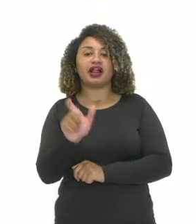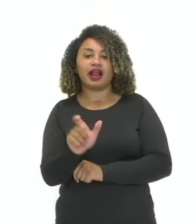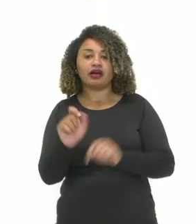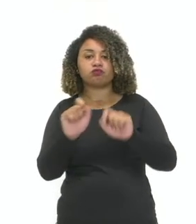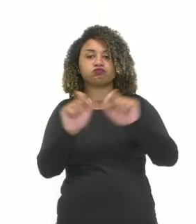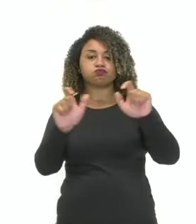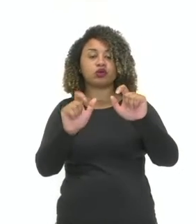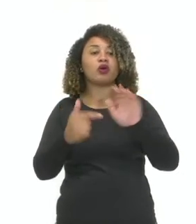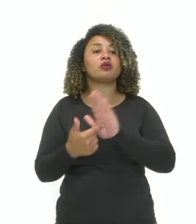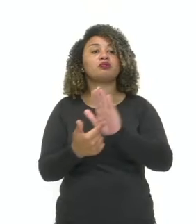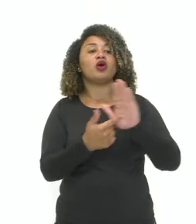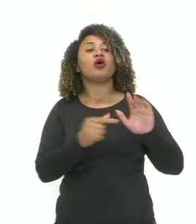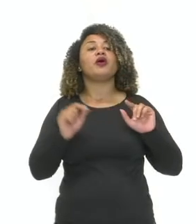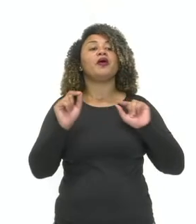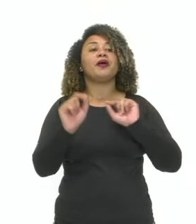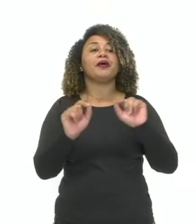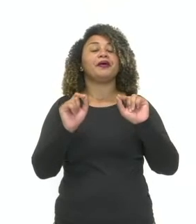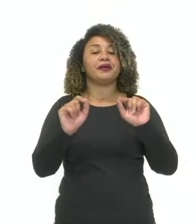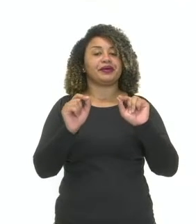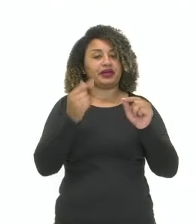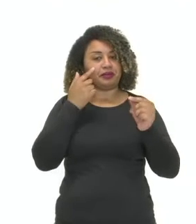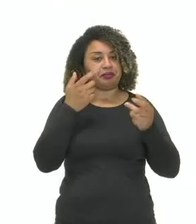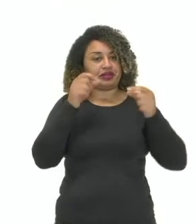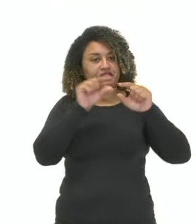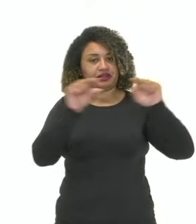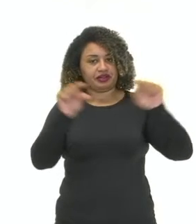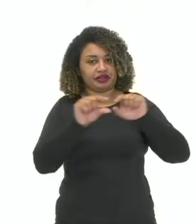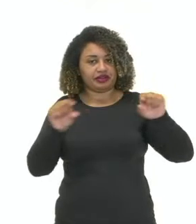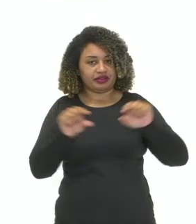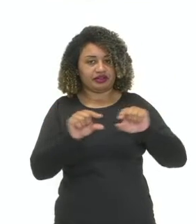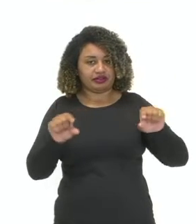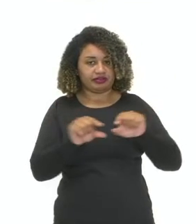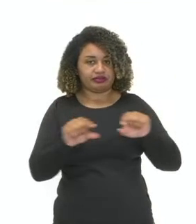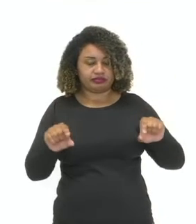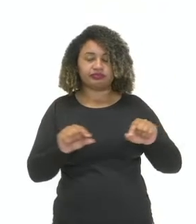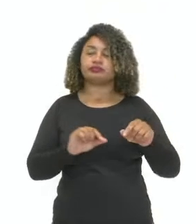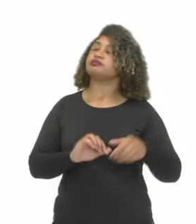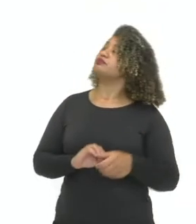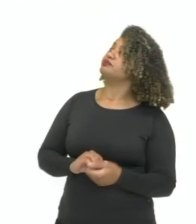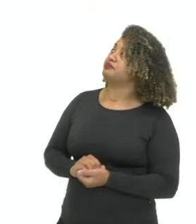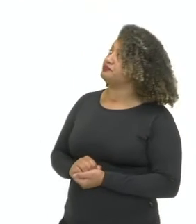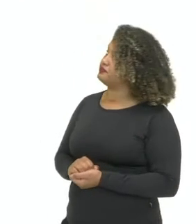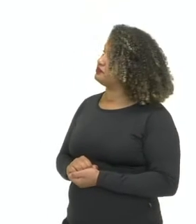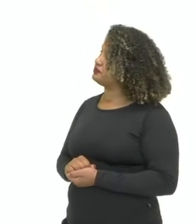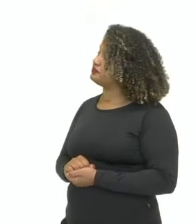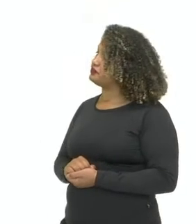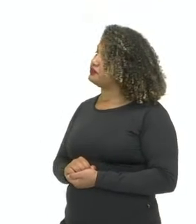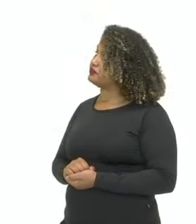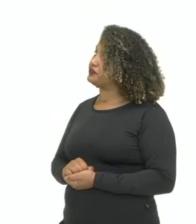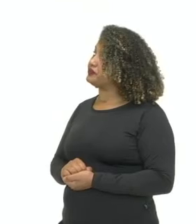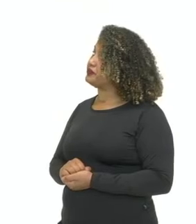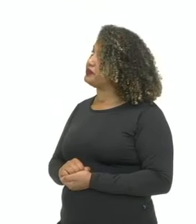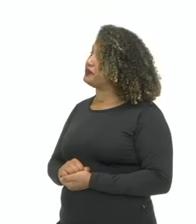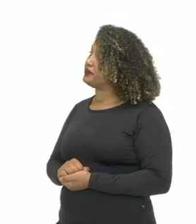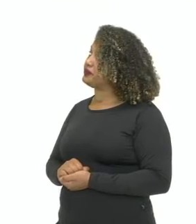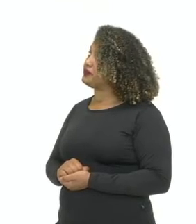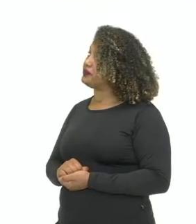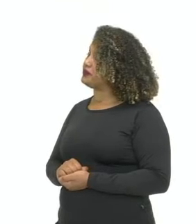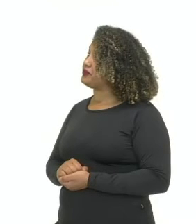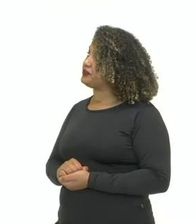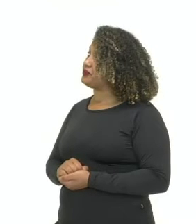indican. Vamos a mirar las palabras destacadas. Tanta influencia tuvo en el desbravamiento.